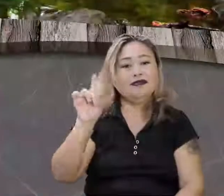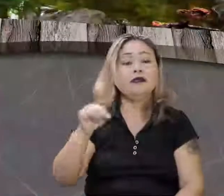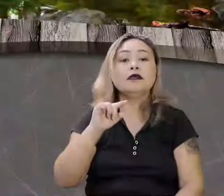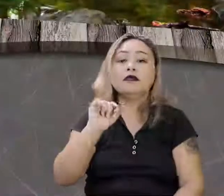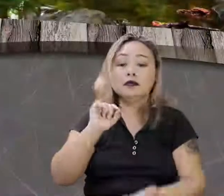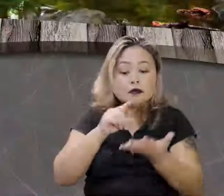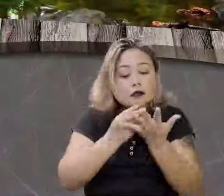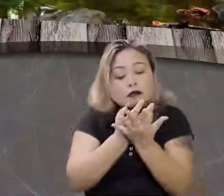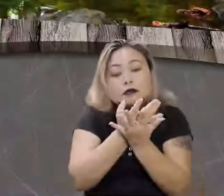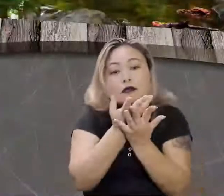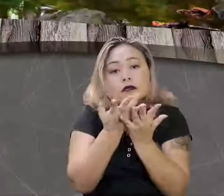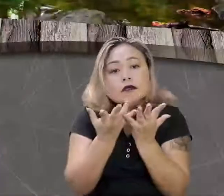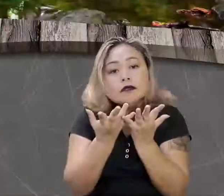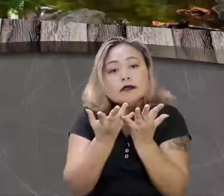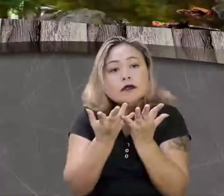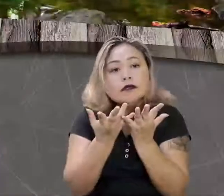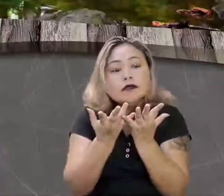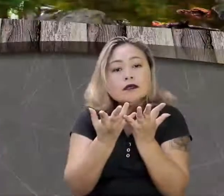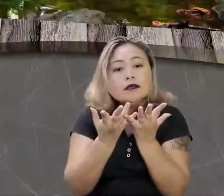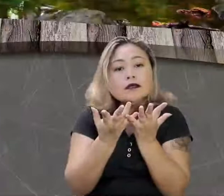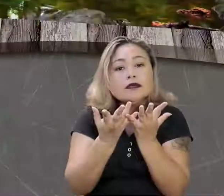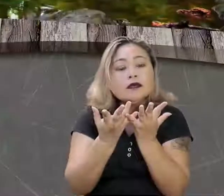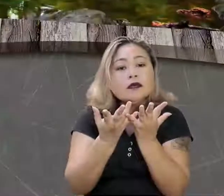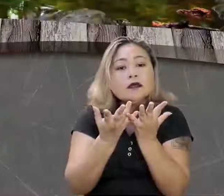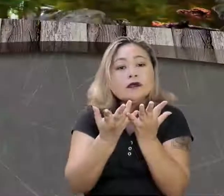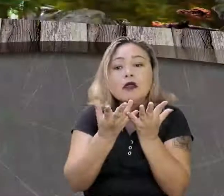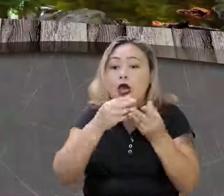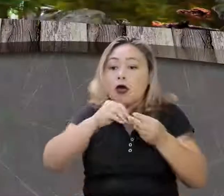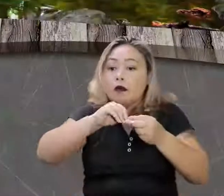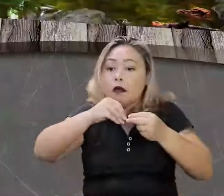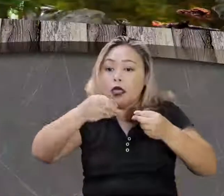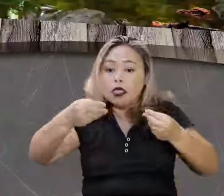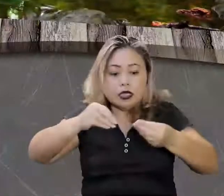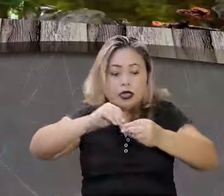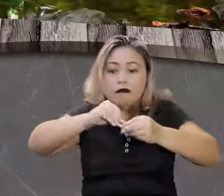o que eu vou ter? Muita fibra.